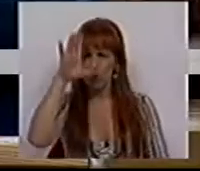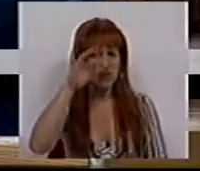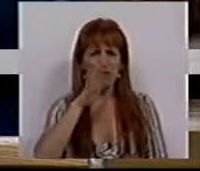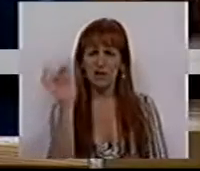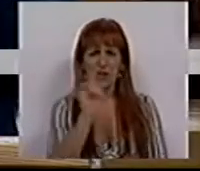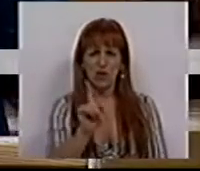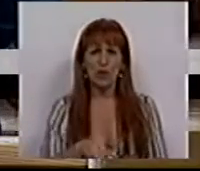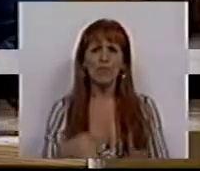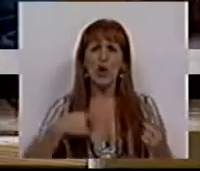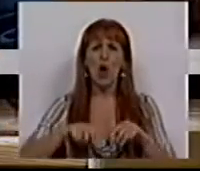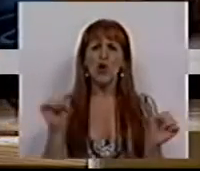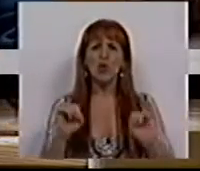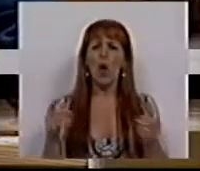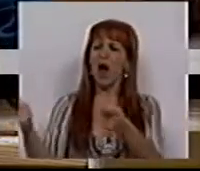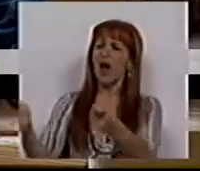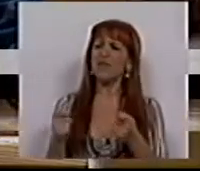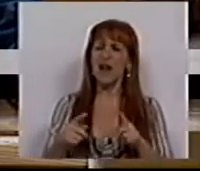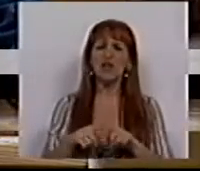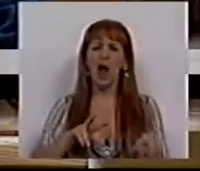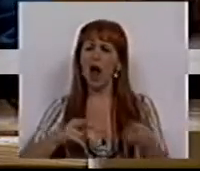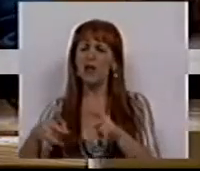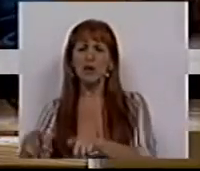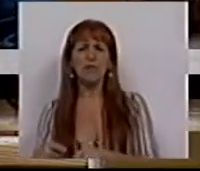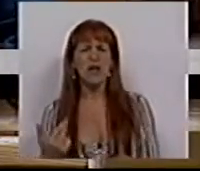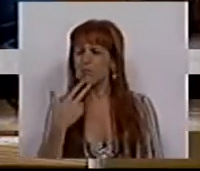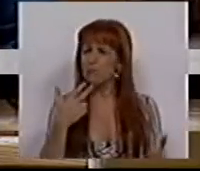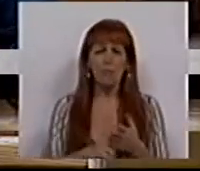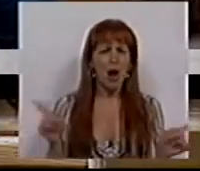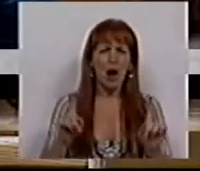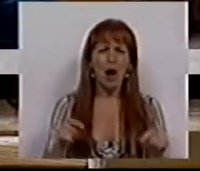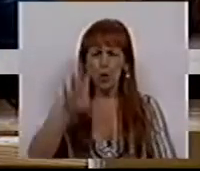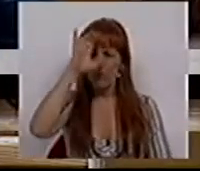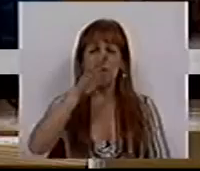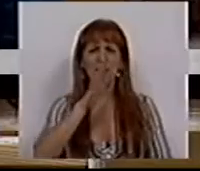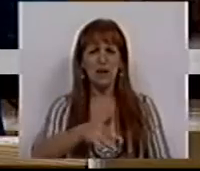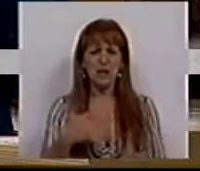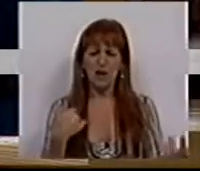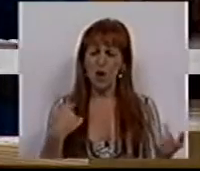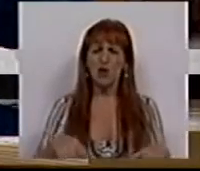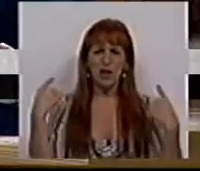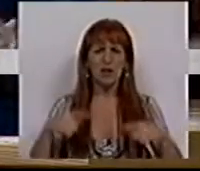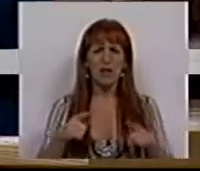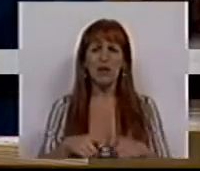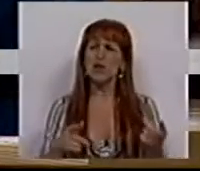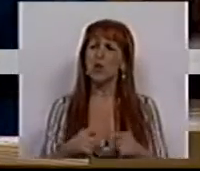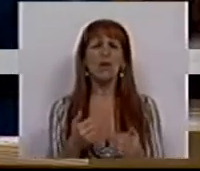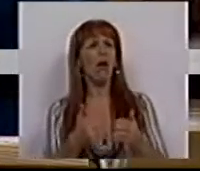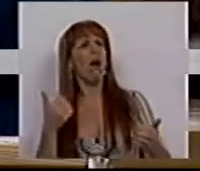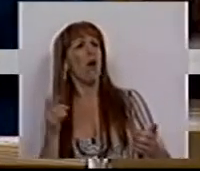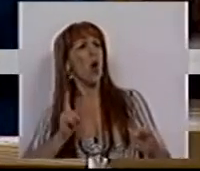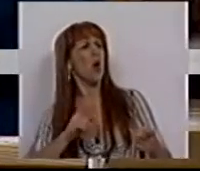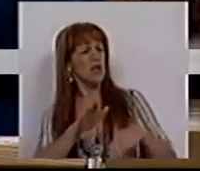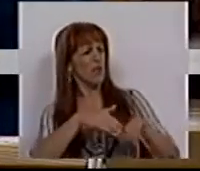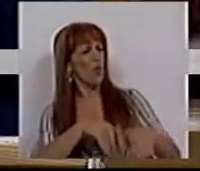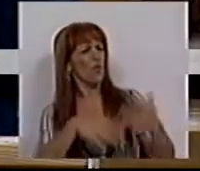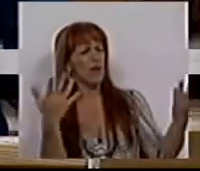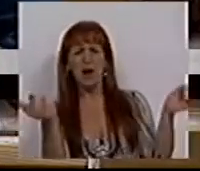governo disse que nós não tínhamos trazido alternativas e não é verdade o que o governo disse que nós tínhamos estado ausente daquilo